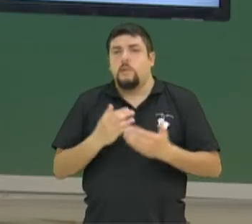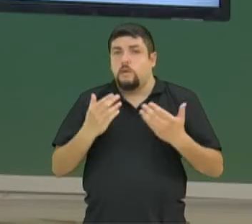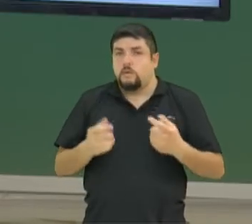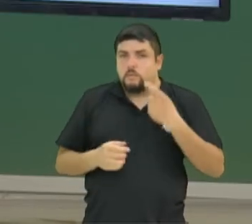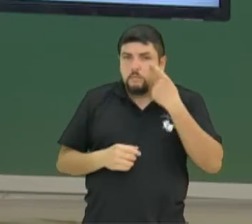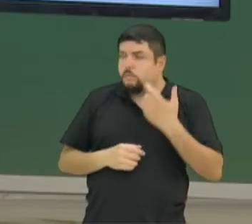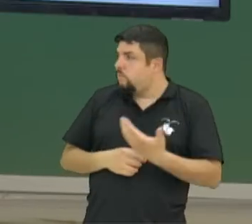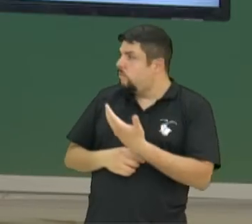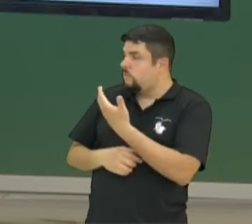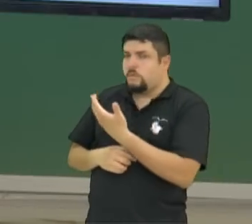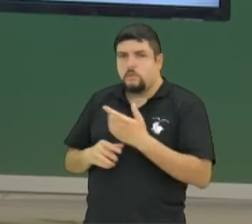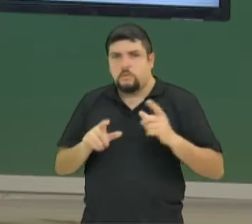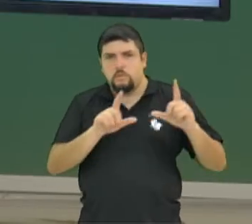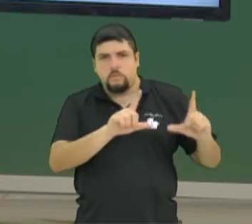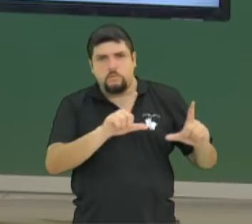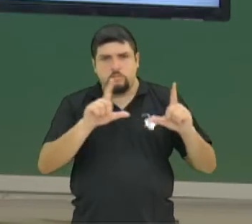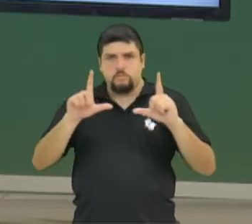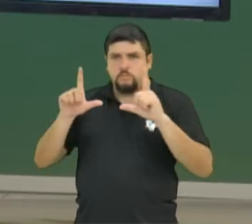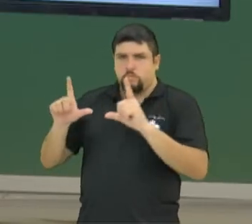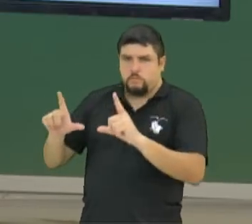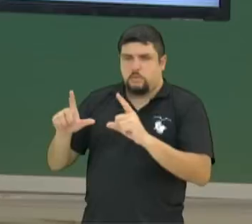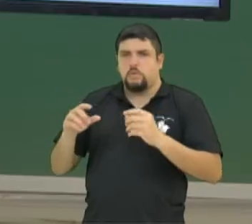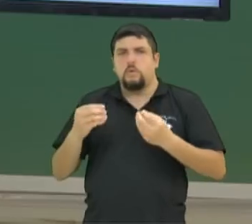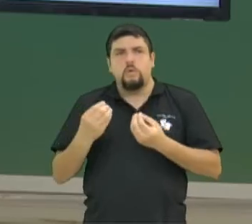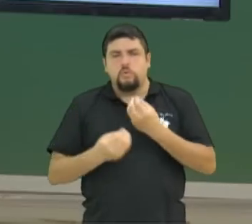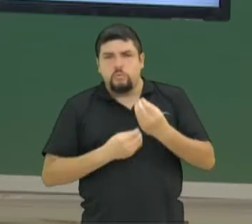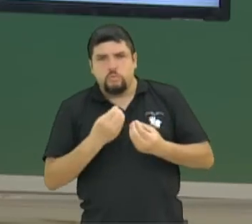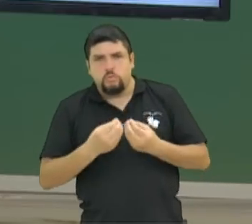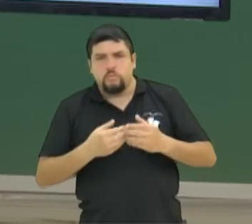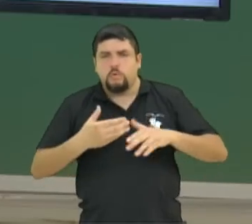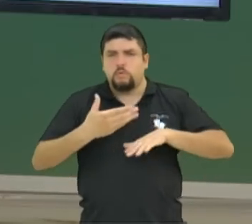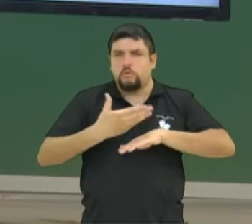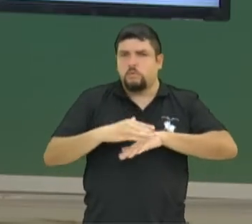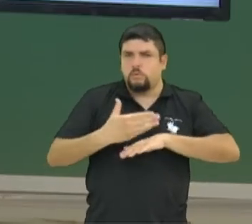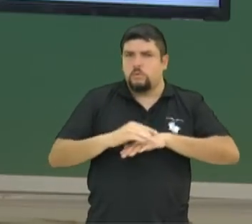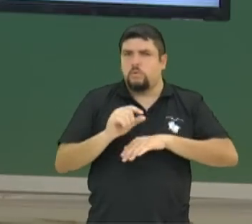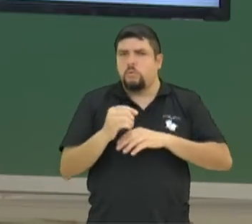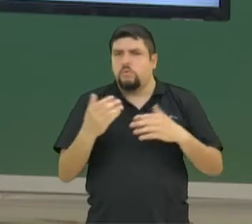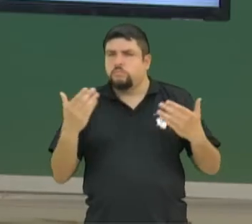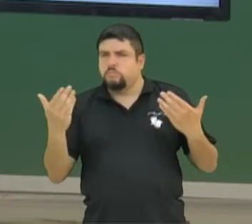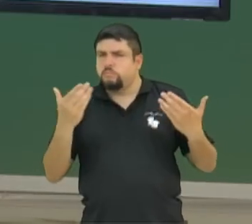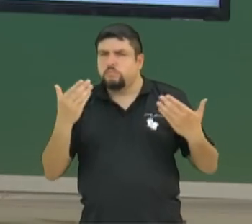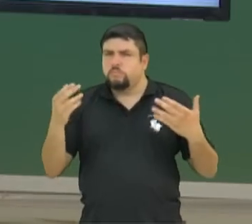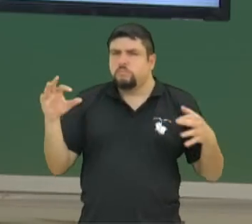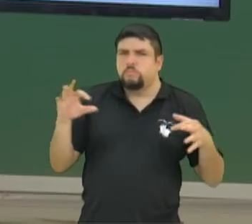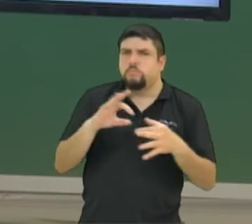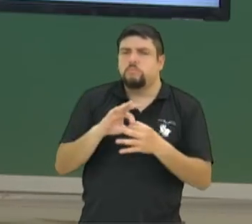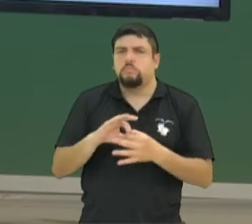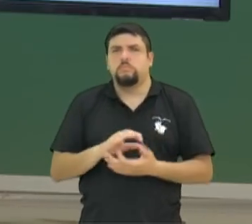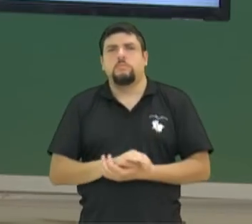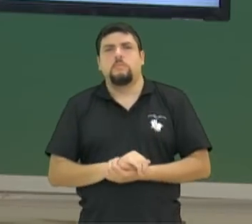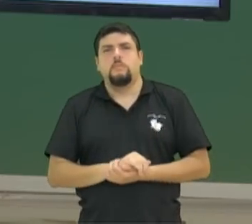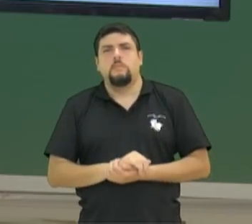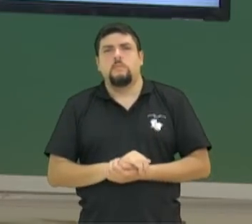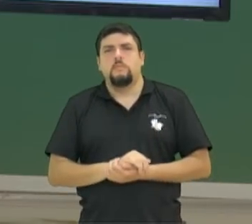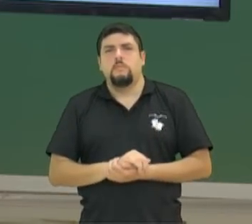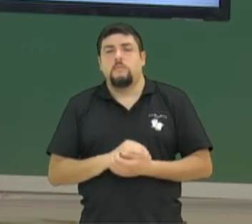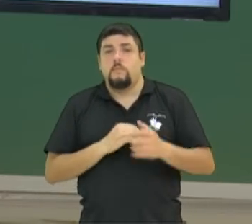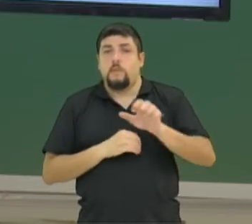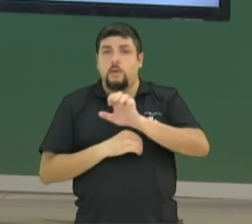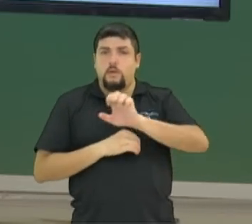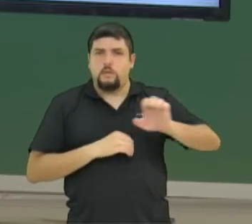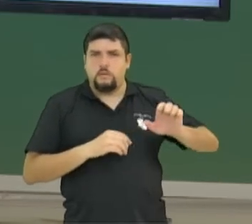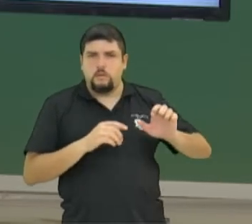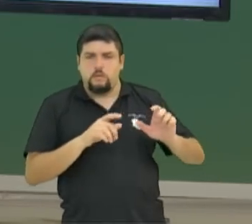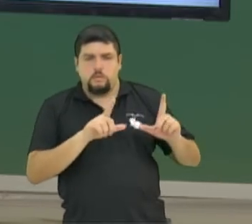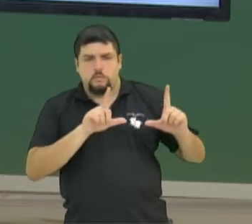duas imagens para vocês, para que a gente possa trabalhar um pouquinho o diálogo entre essas duas imagens. Aqui, à esquerda do vídeo de